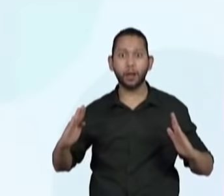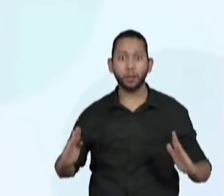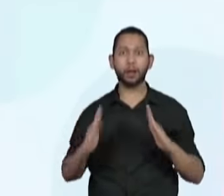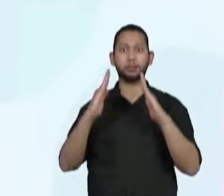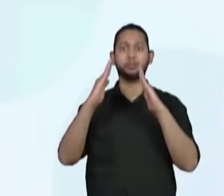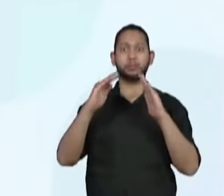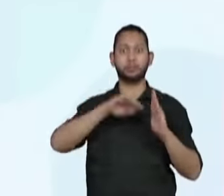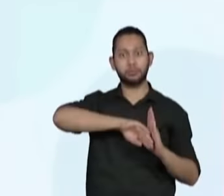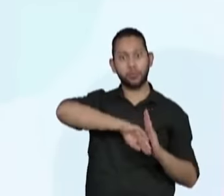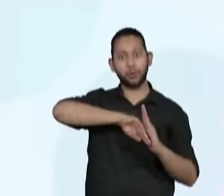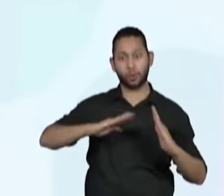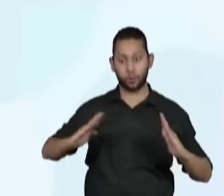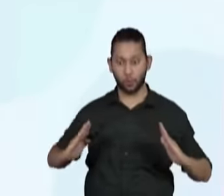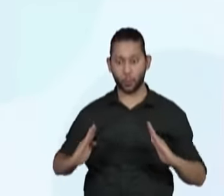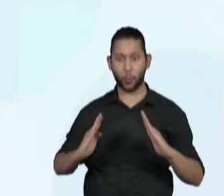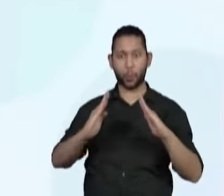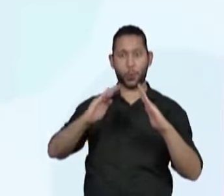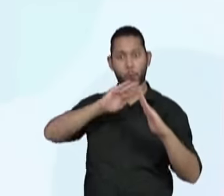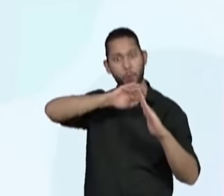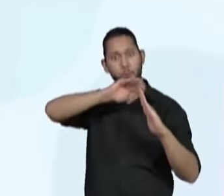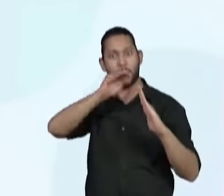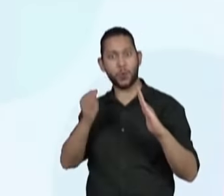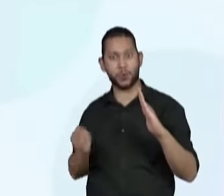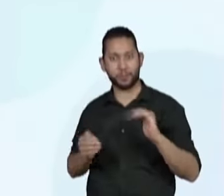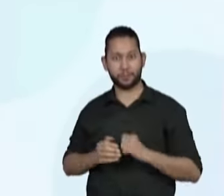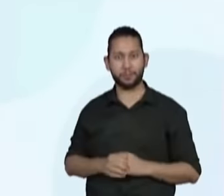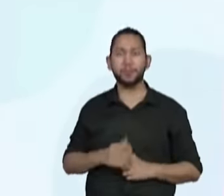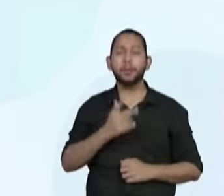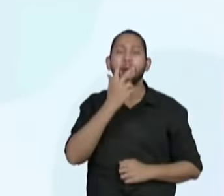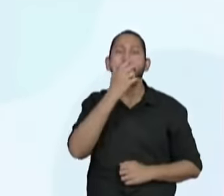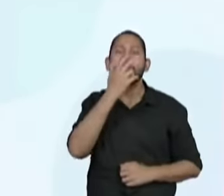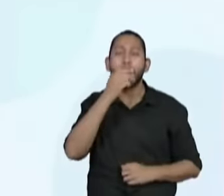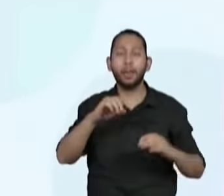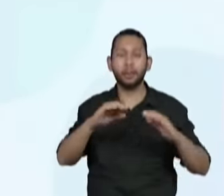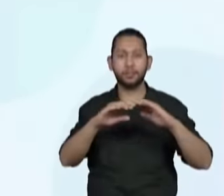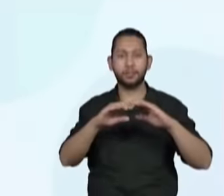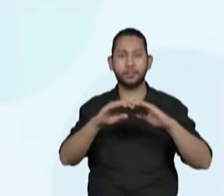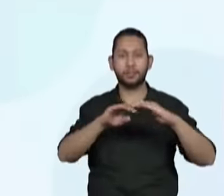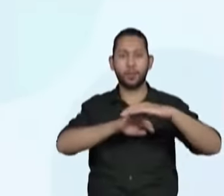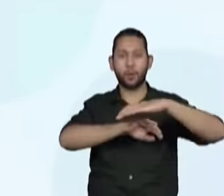curva rebaixada, é quando a gente observa aquele arco que parece que ele está meio achatadinho,